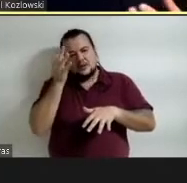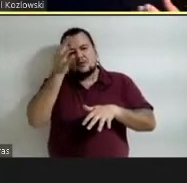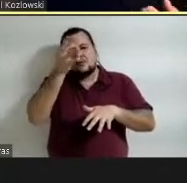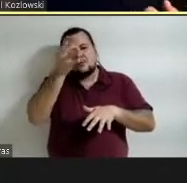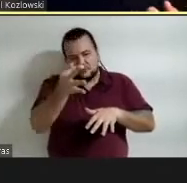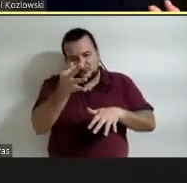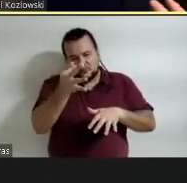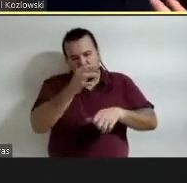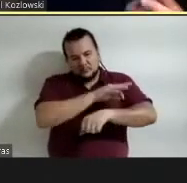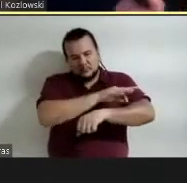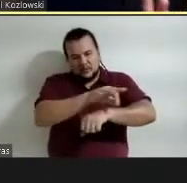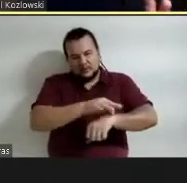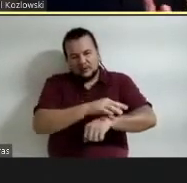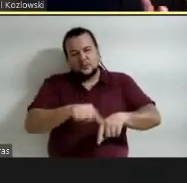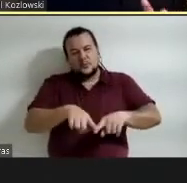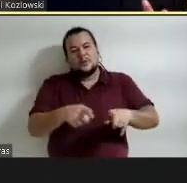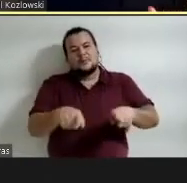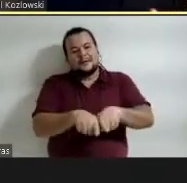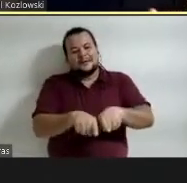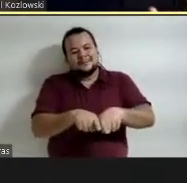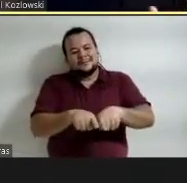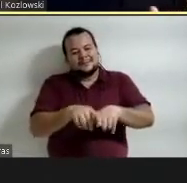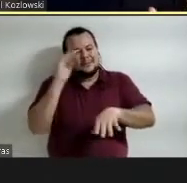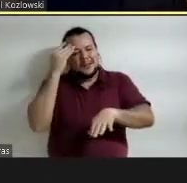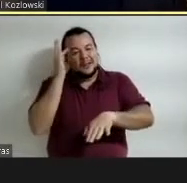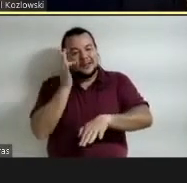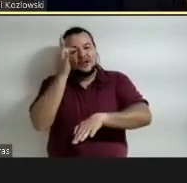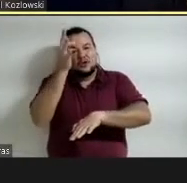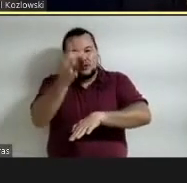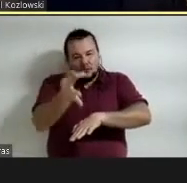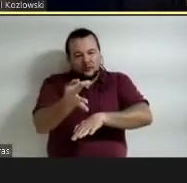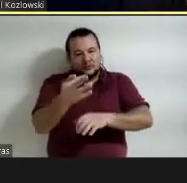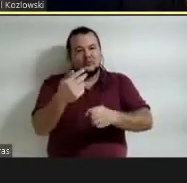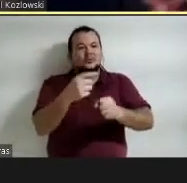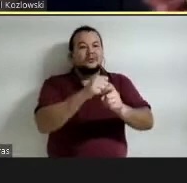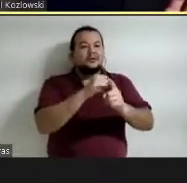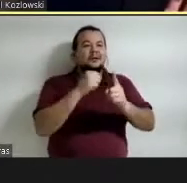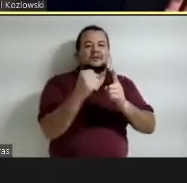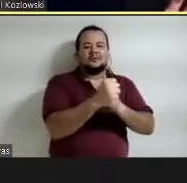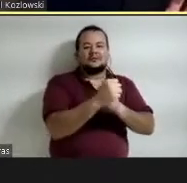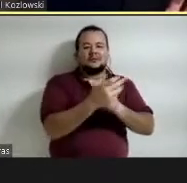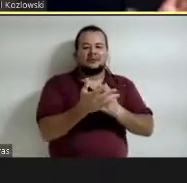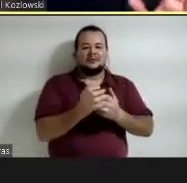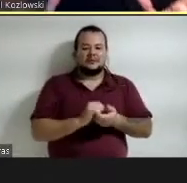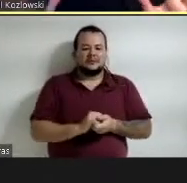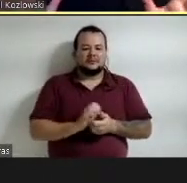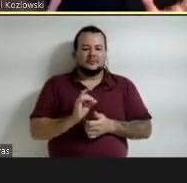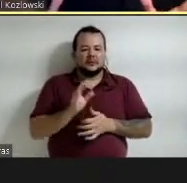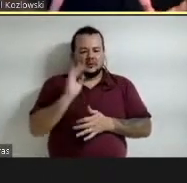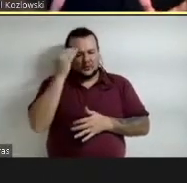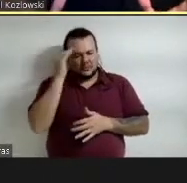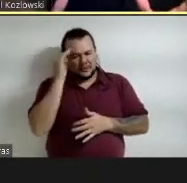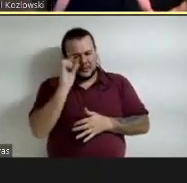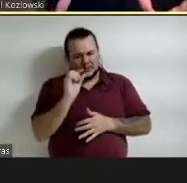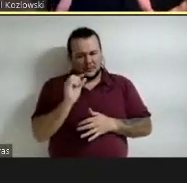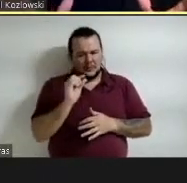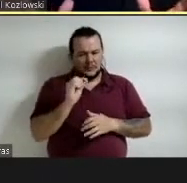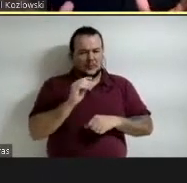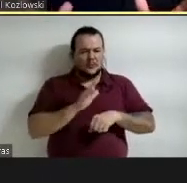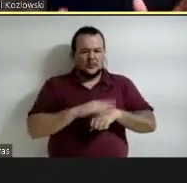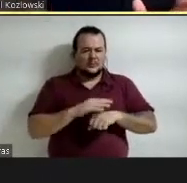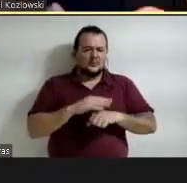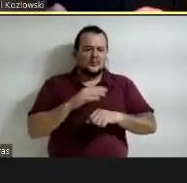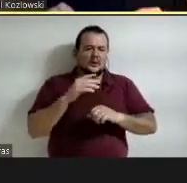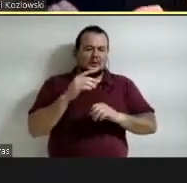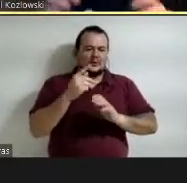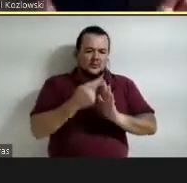nossa sociedade. Só para entrar um pouquinho mais nesse projeto, estou tentando controlar o tempo para fechar essa primeira sessão em